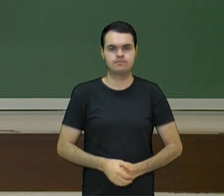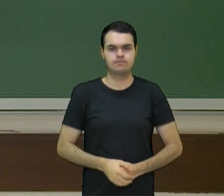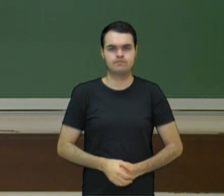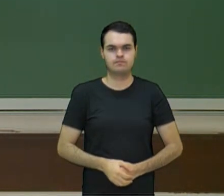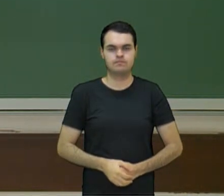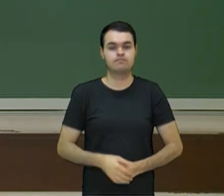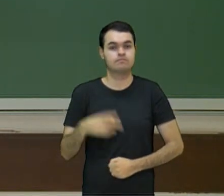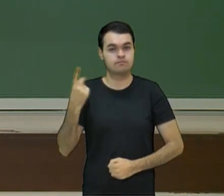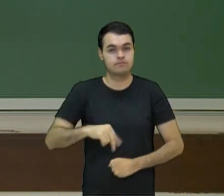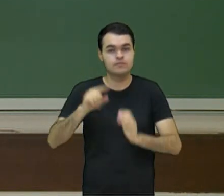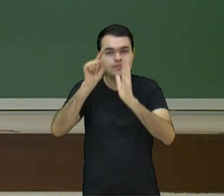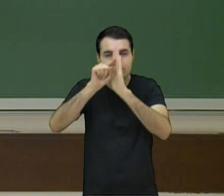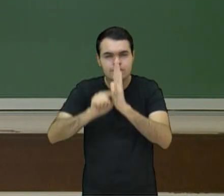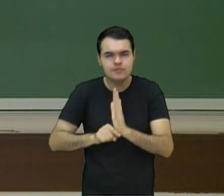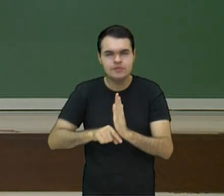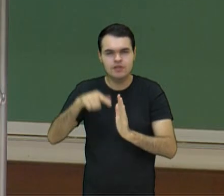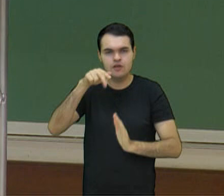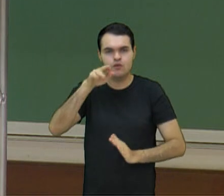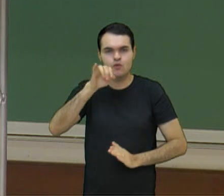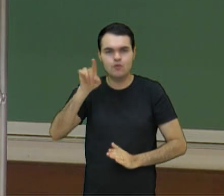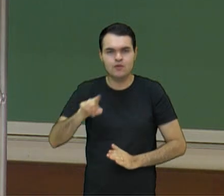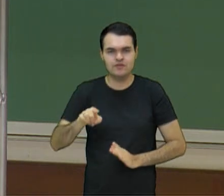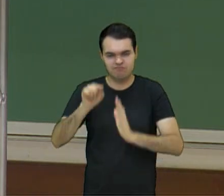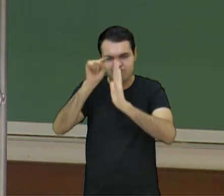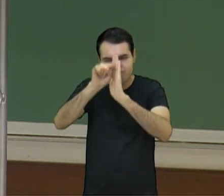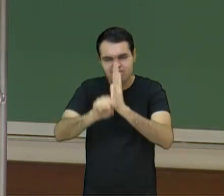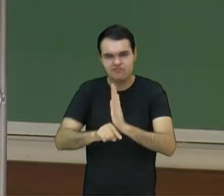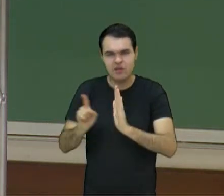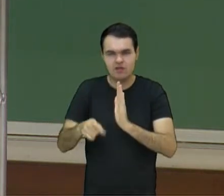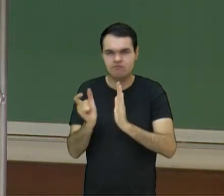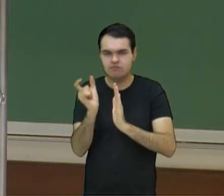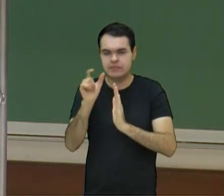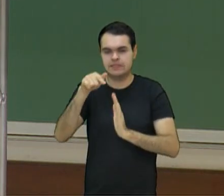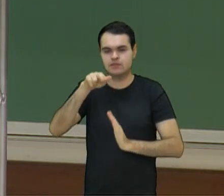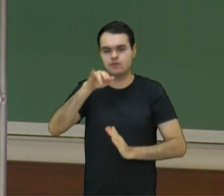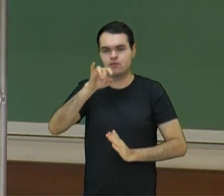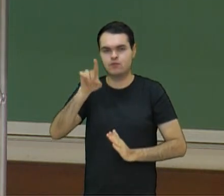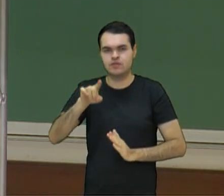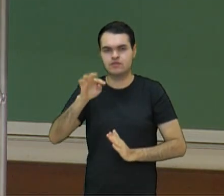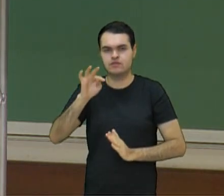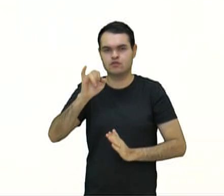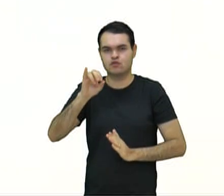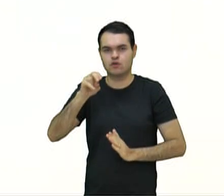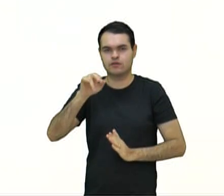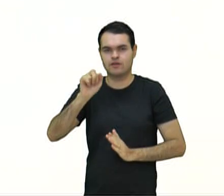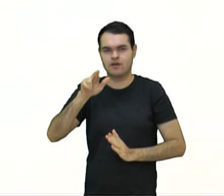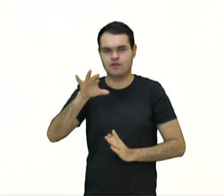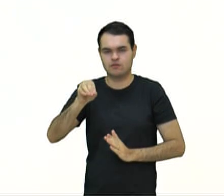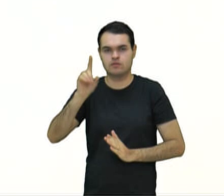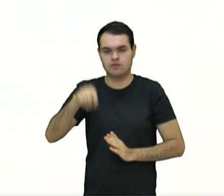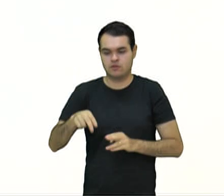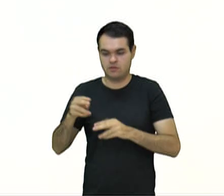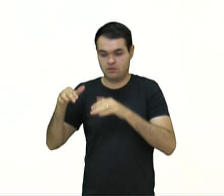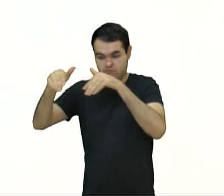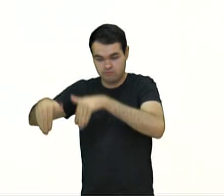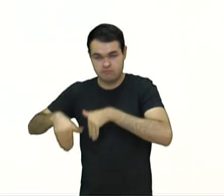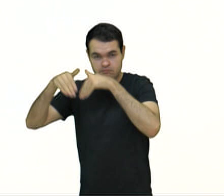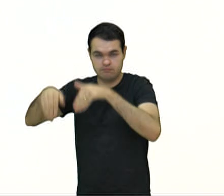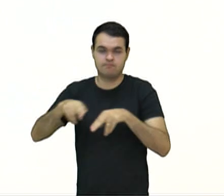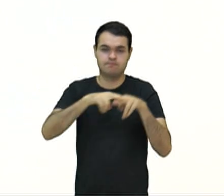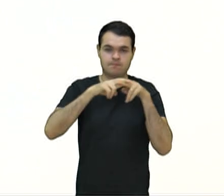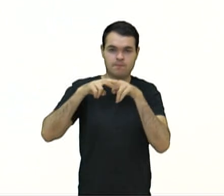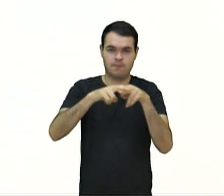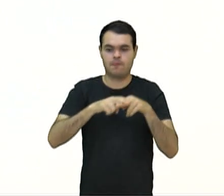Vamos lá fazer um questionário? Lembram do questionário? É a nossa nova palavra, hein? A Austrália e Nova Zelândia têm uma agropecuária